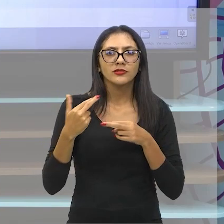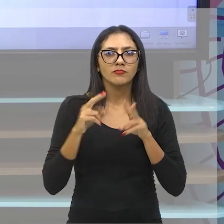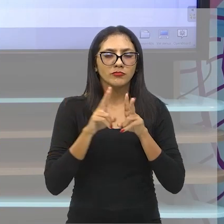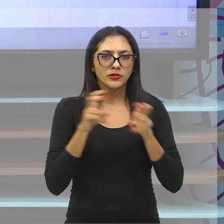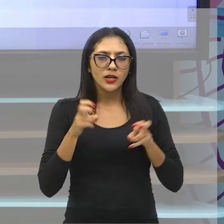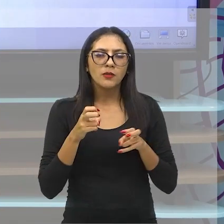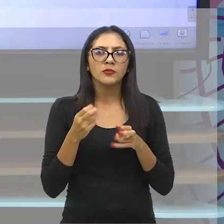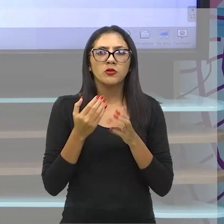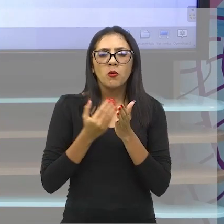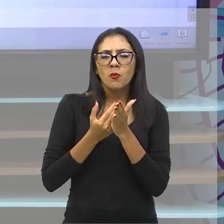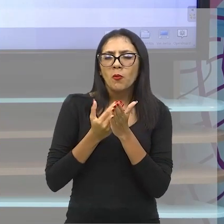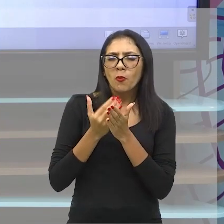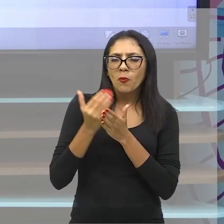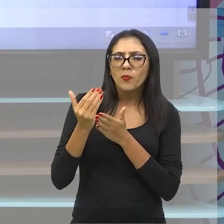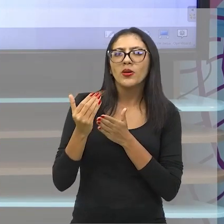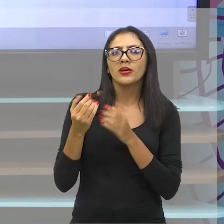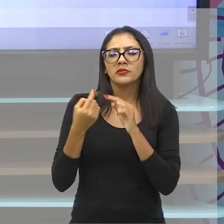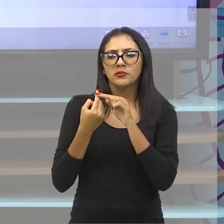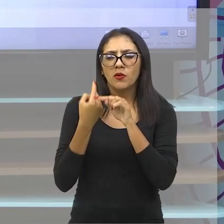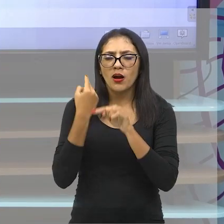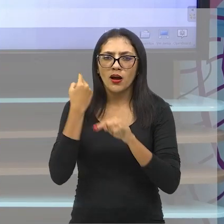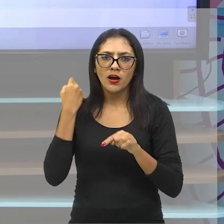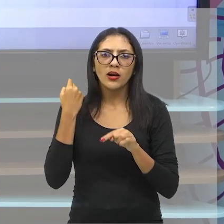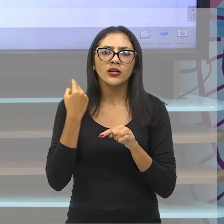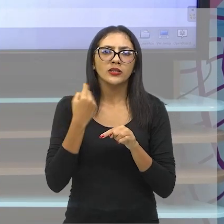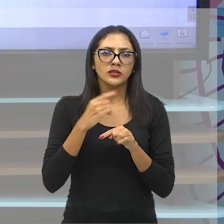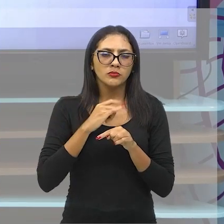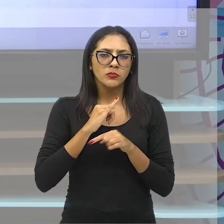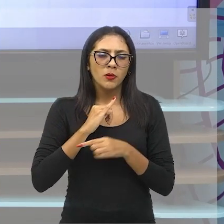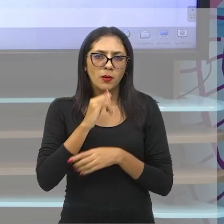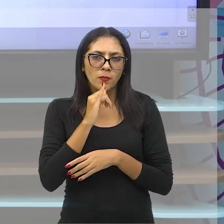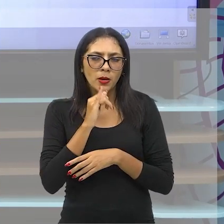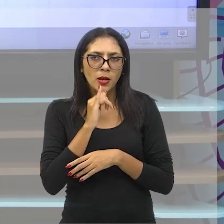onde nós temos a fertilização, a partir da